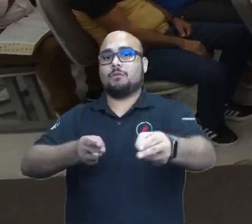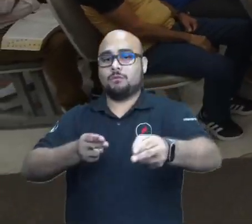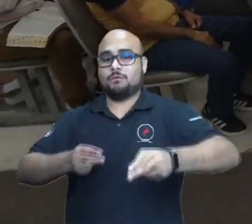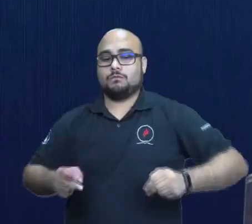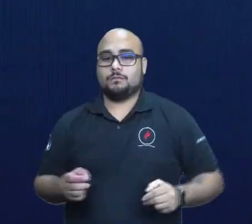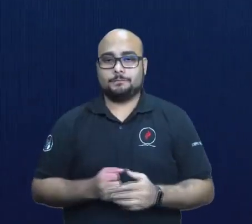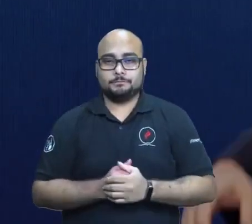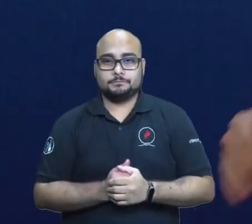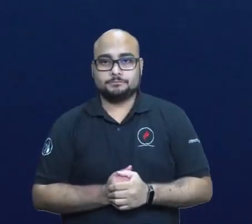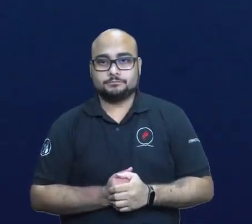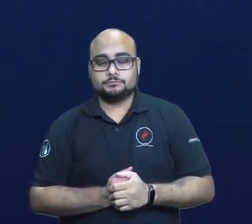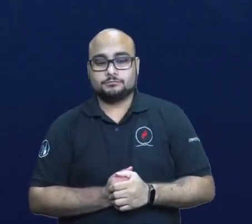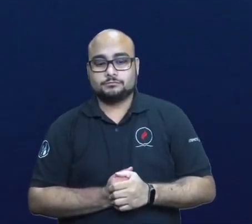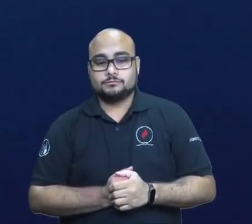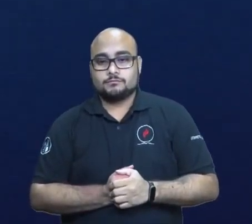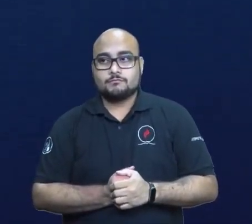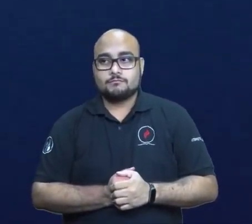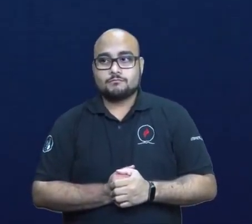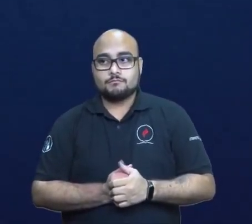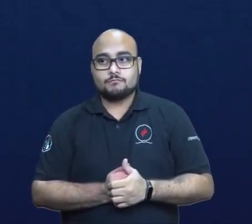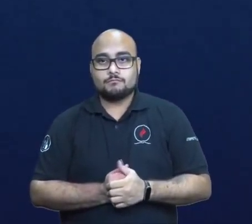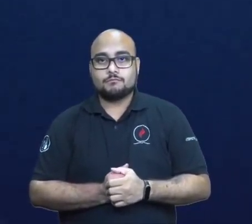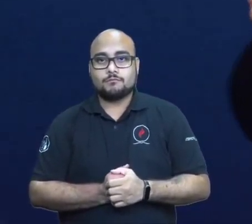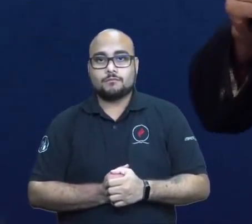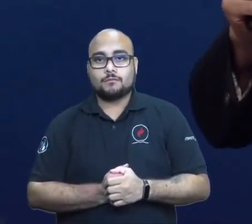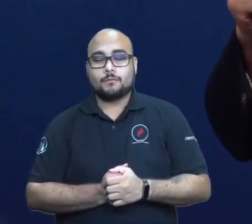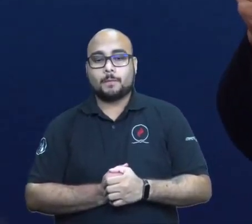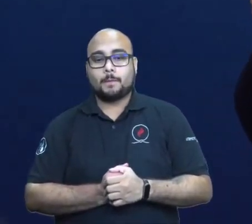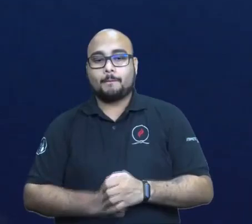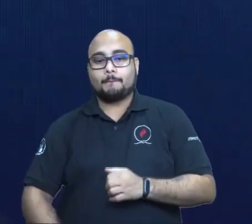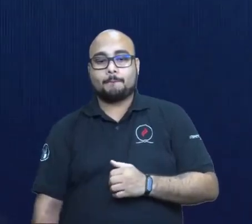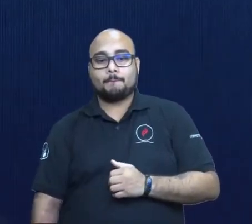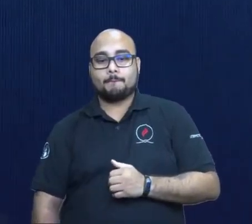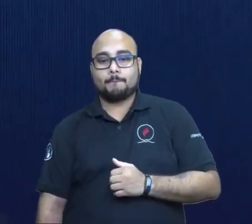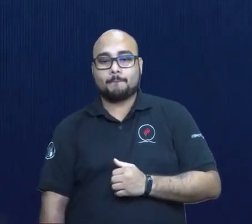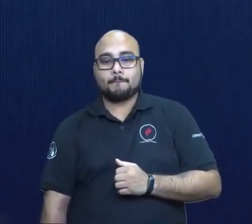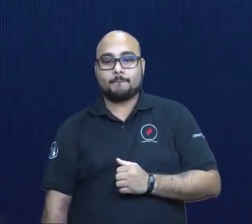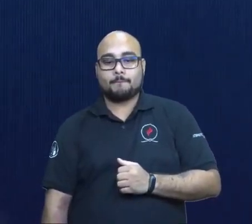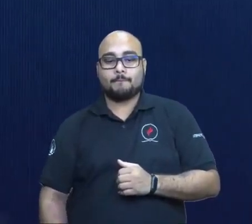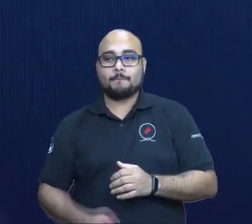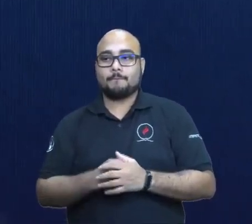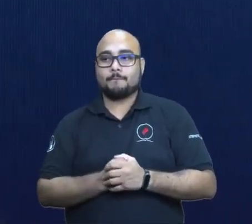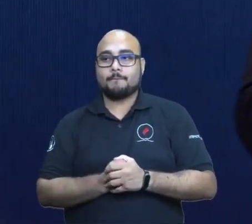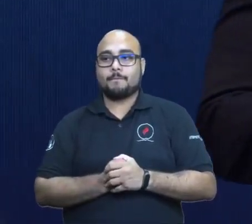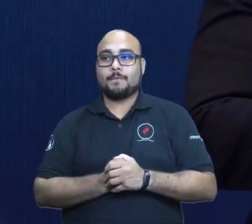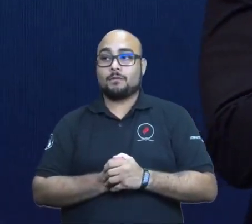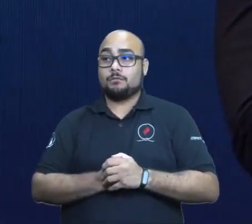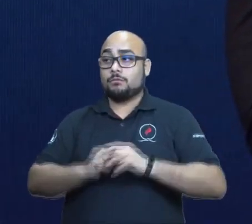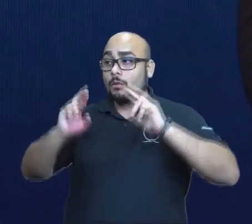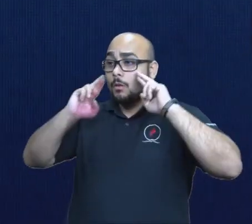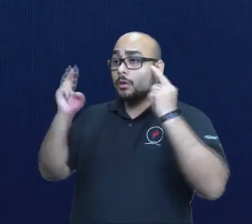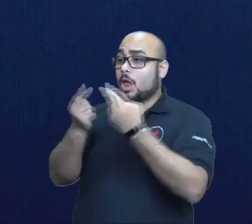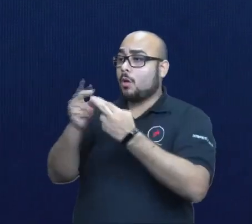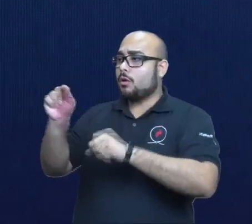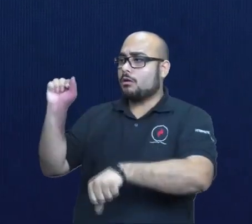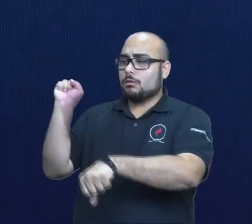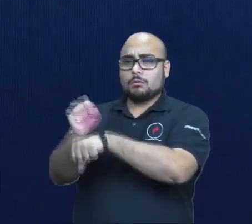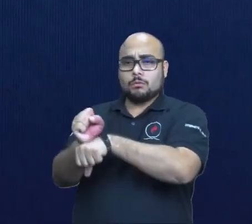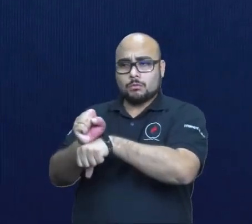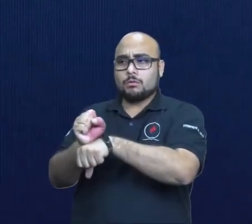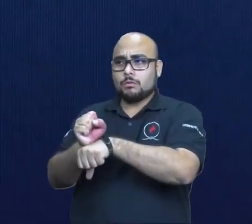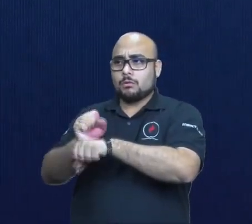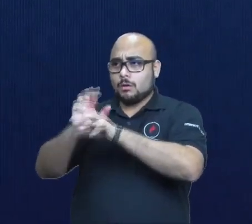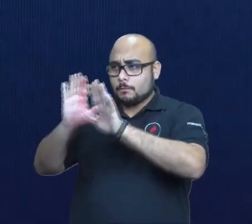que seja você que seja você que para uma reunião e antes de tocar efetivamente um